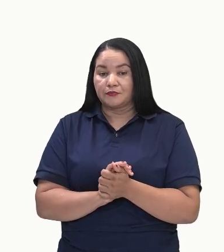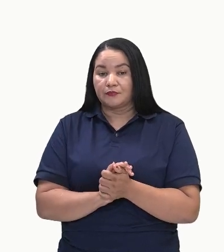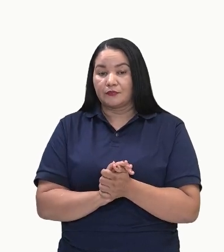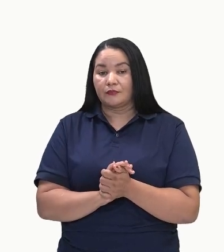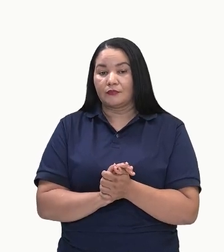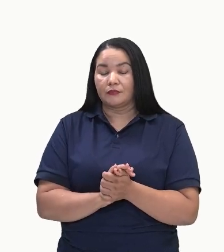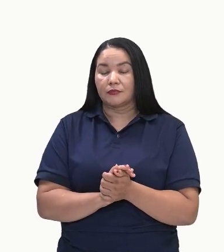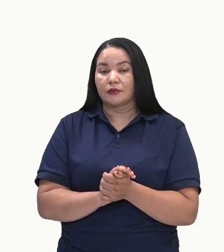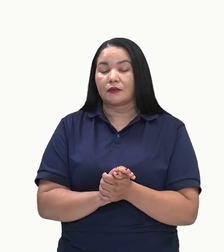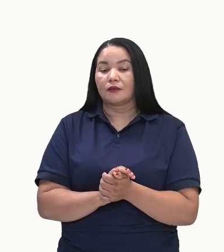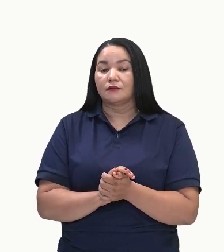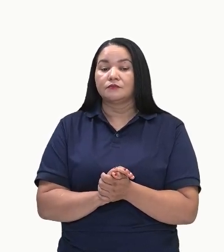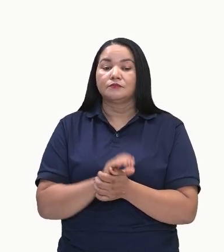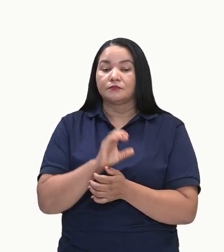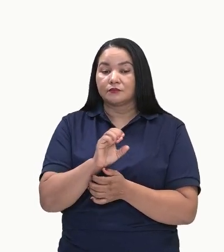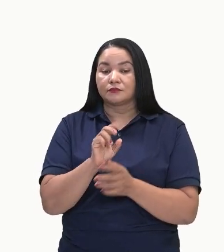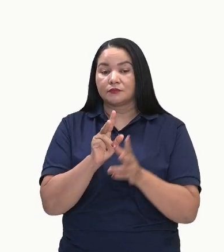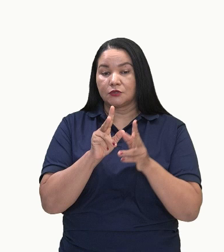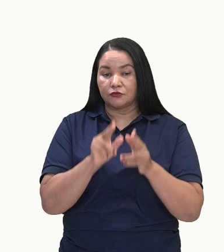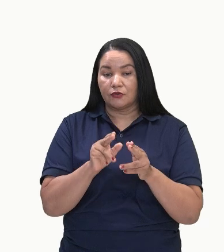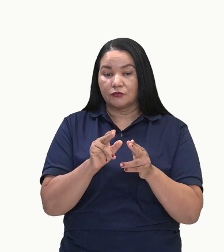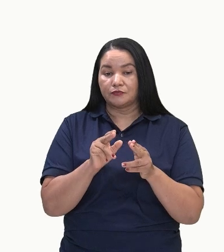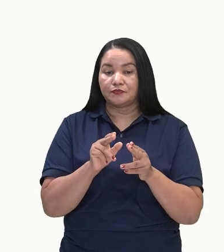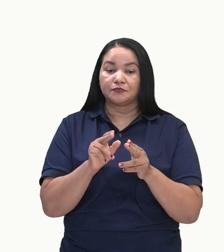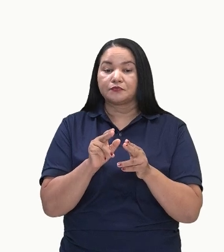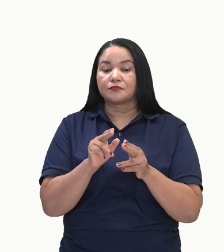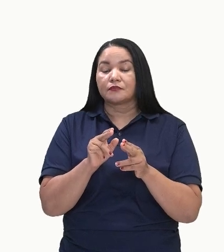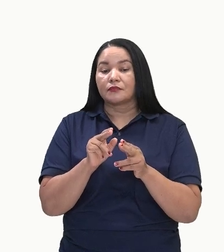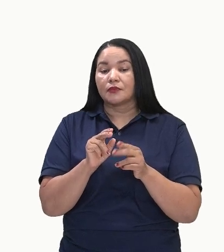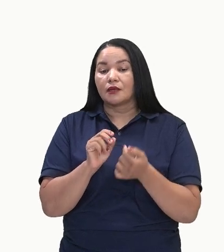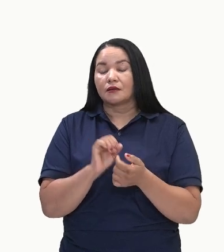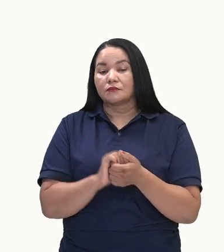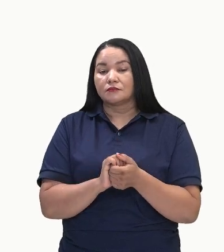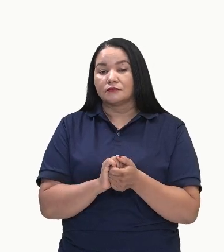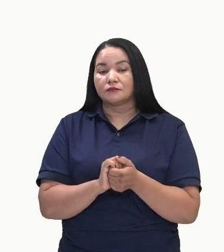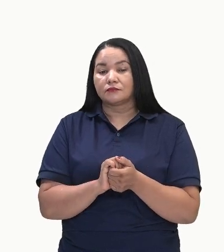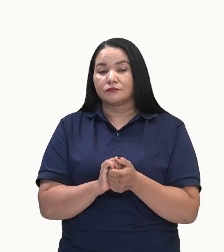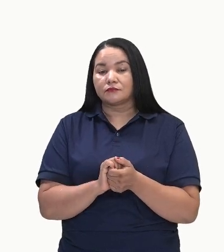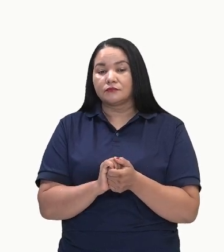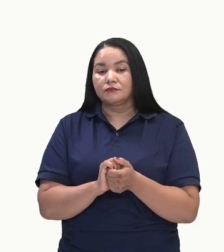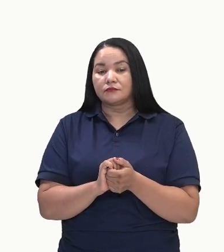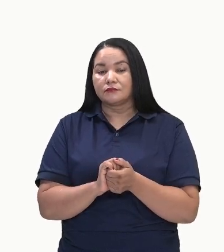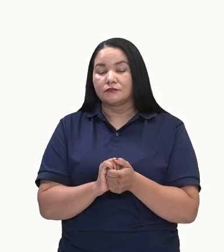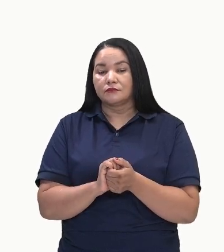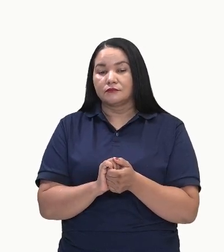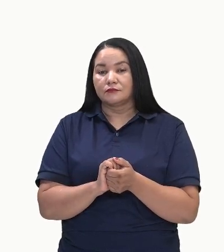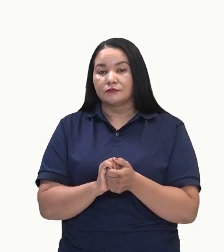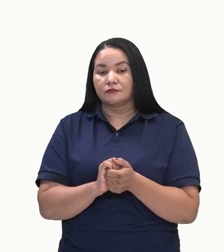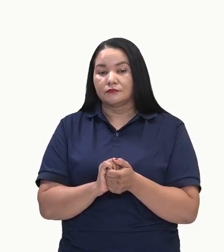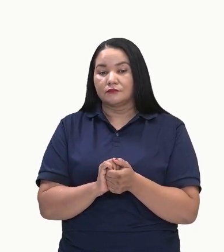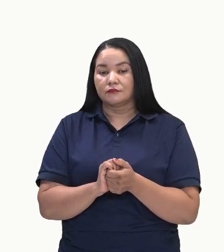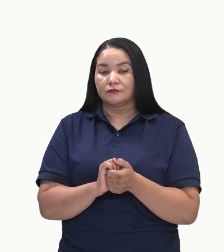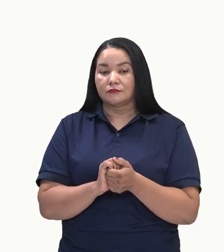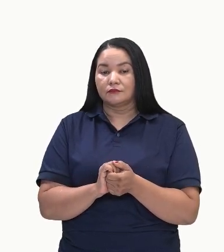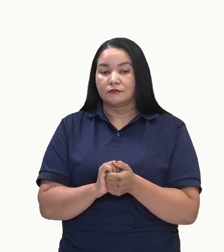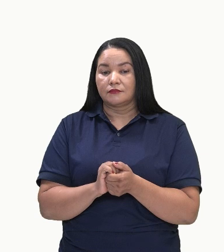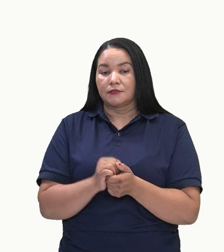então, 6,28 multiplicado por 35. E esse cálculo vai nos dar, então, meus 3